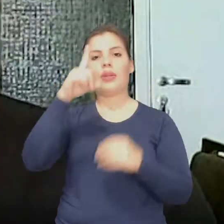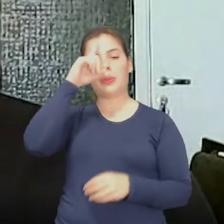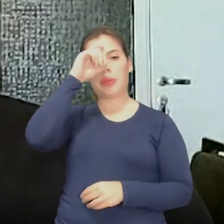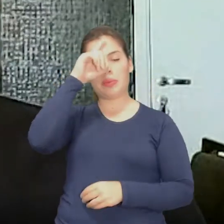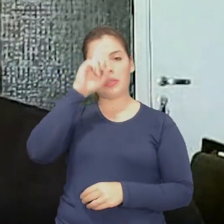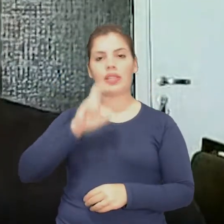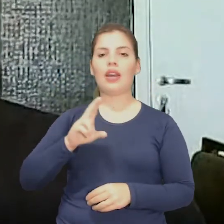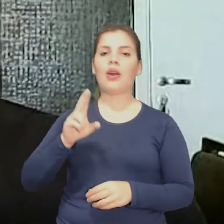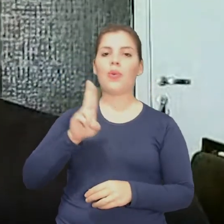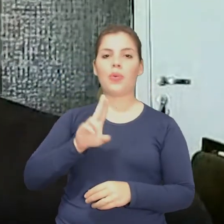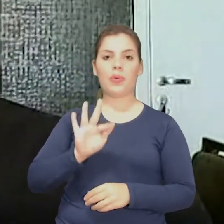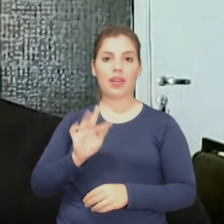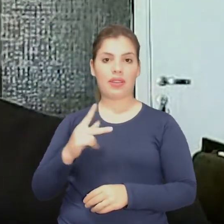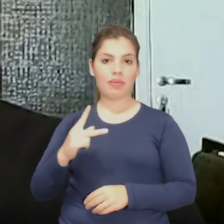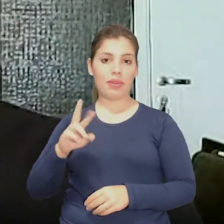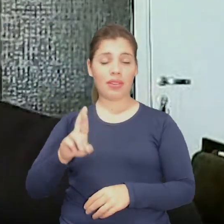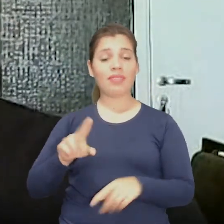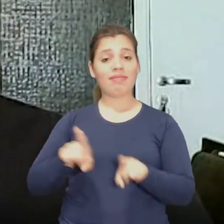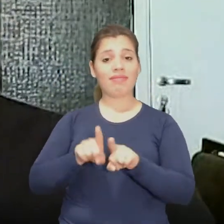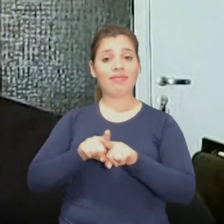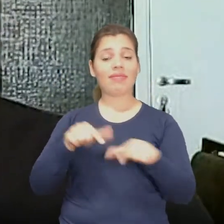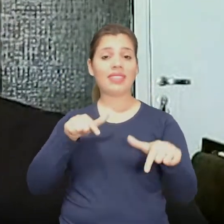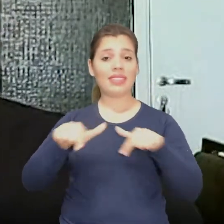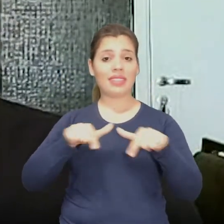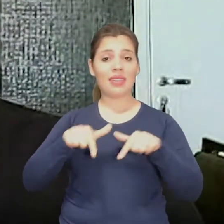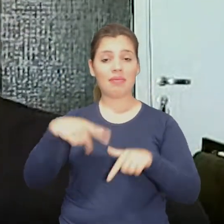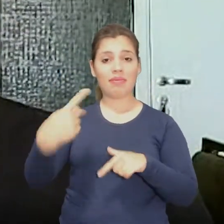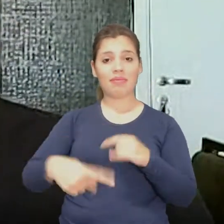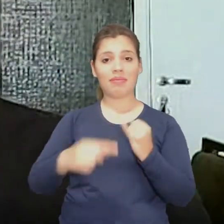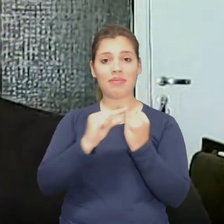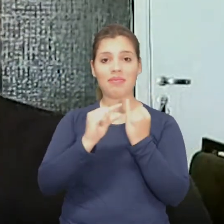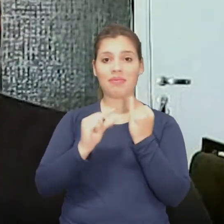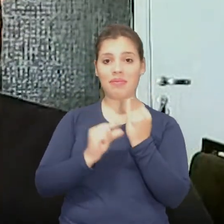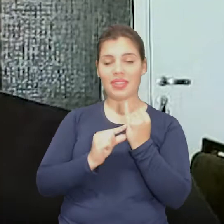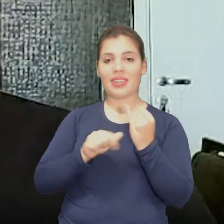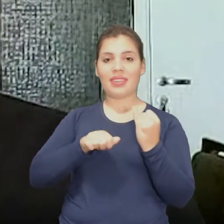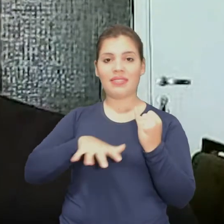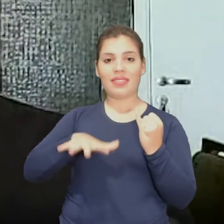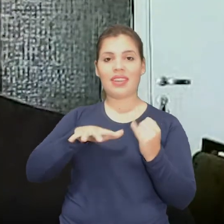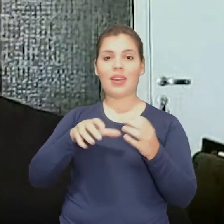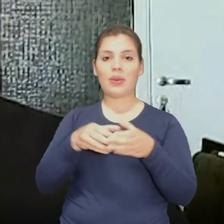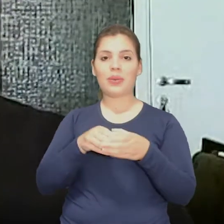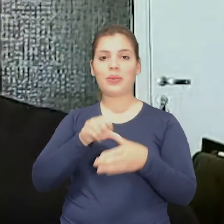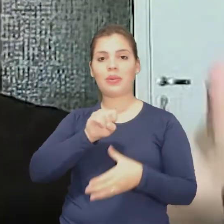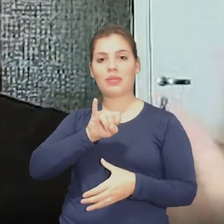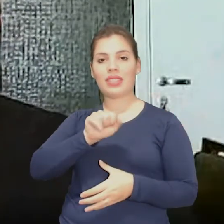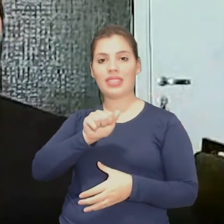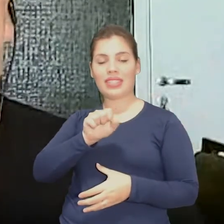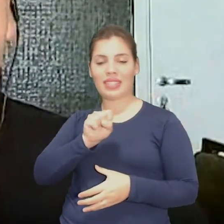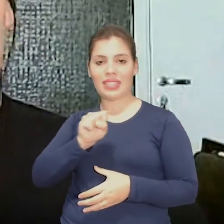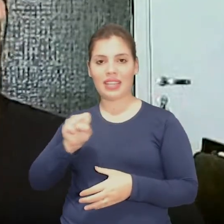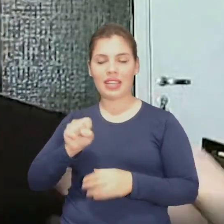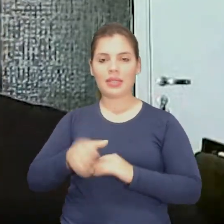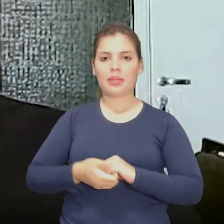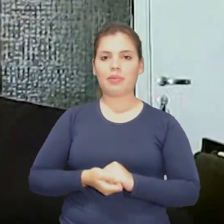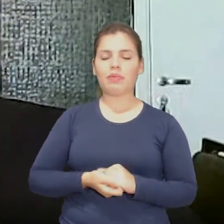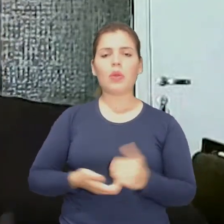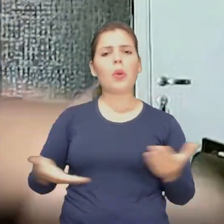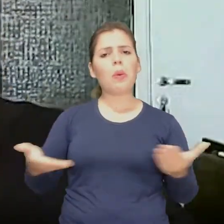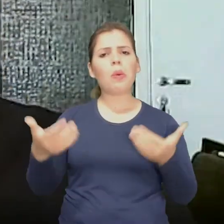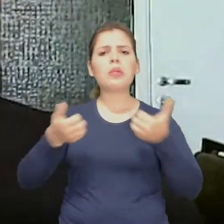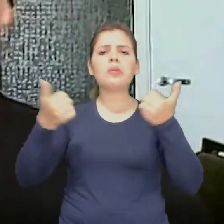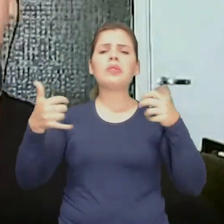também é servidora aqui do Instituto Federal do Paraná, onde atua no CIAS. Então, hoje ela vai falar um pouco para a gente a respeito